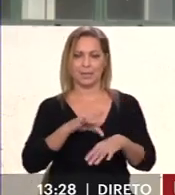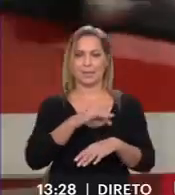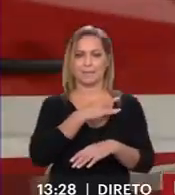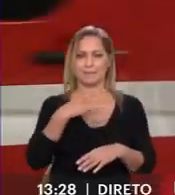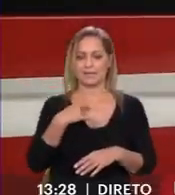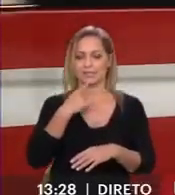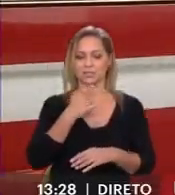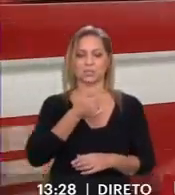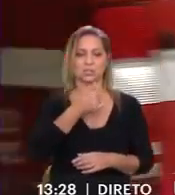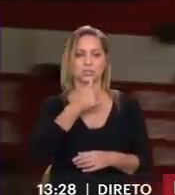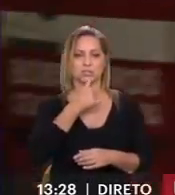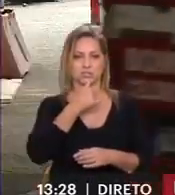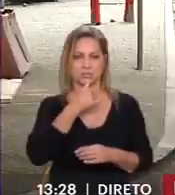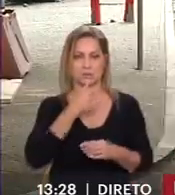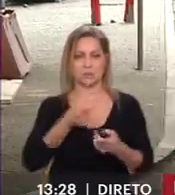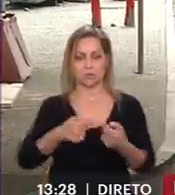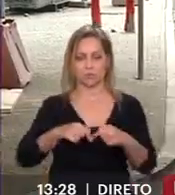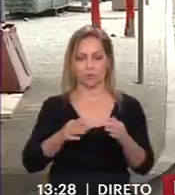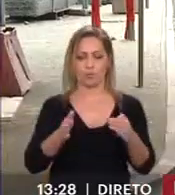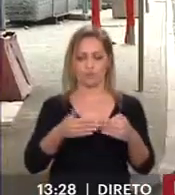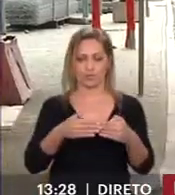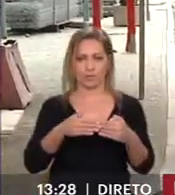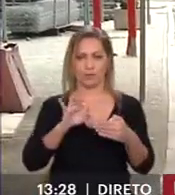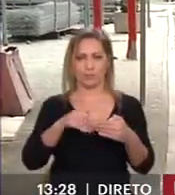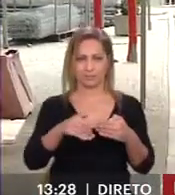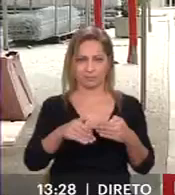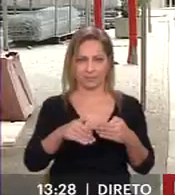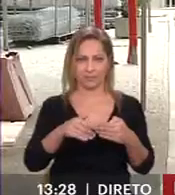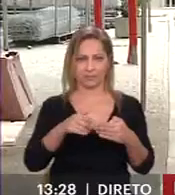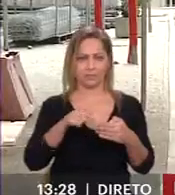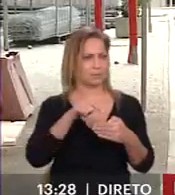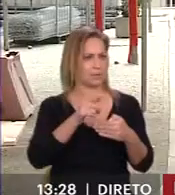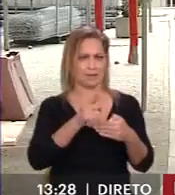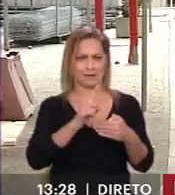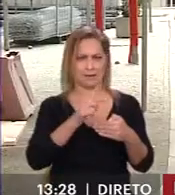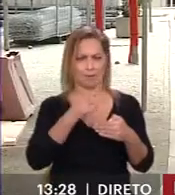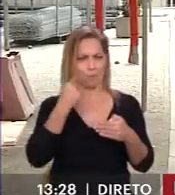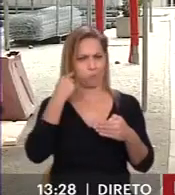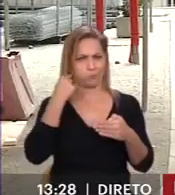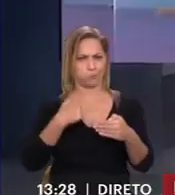decisão de encerrar os blocos ao fim de semana e, por isso, bateu com a porta.